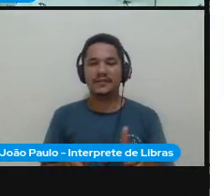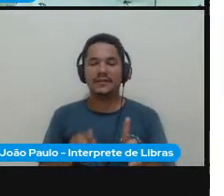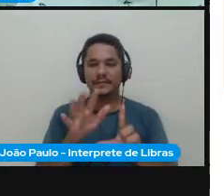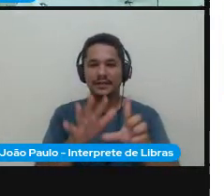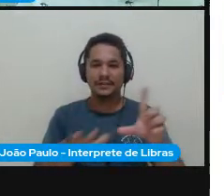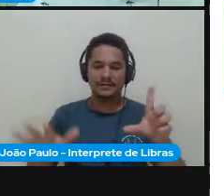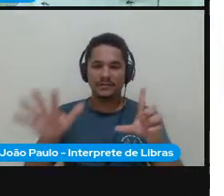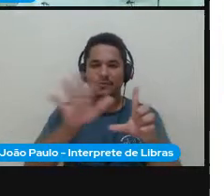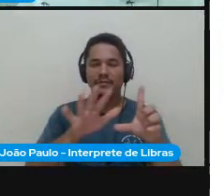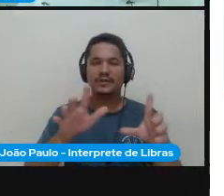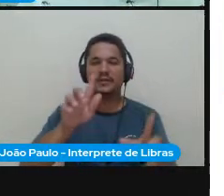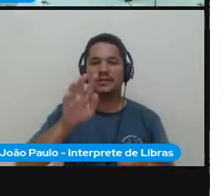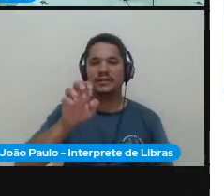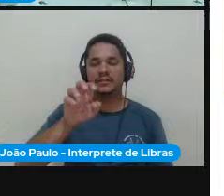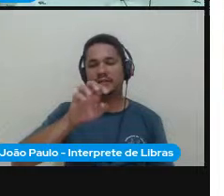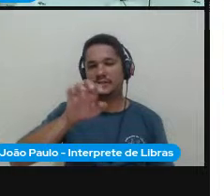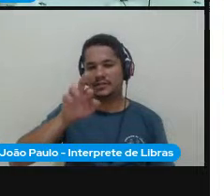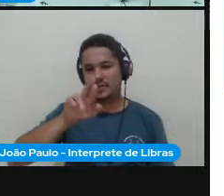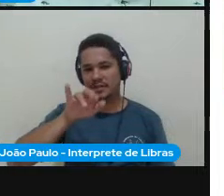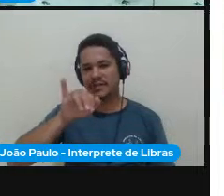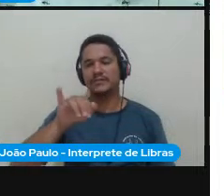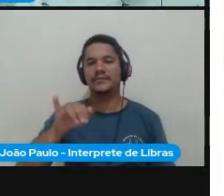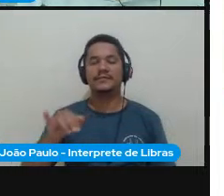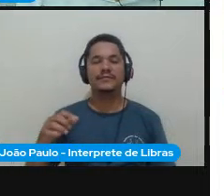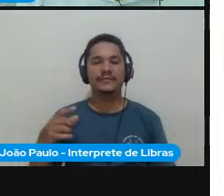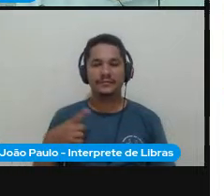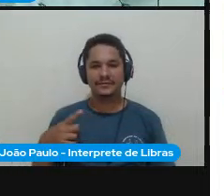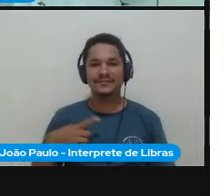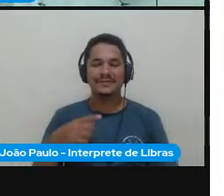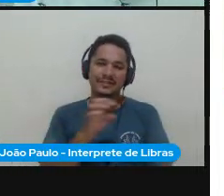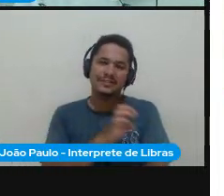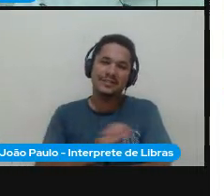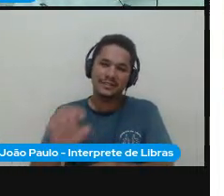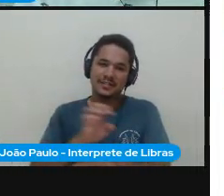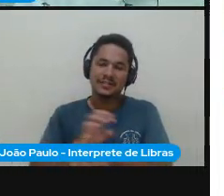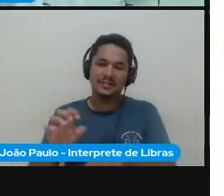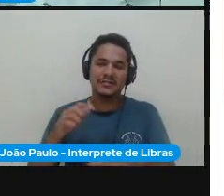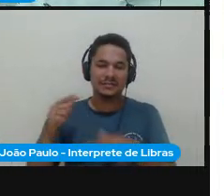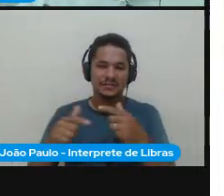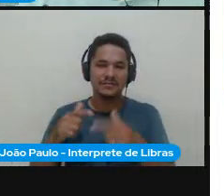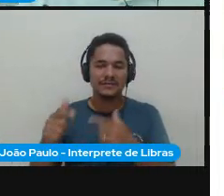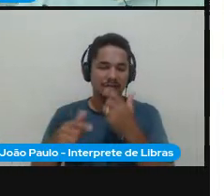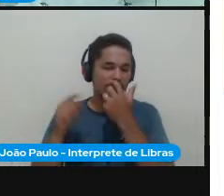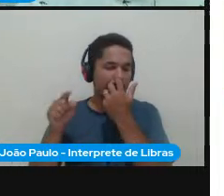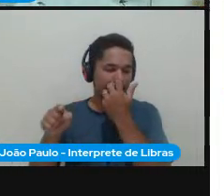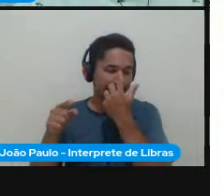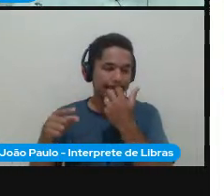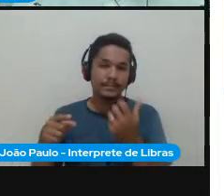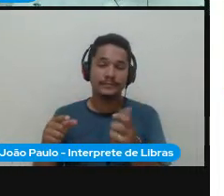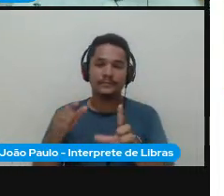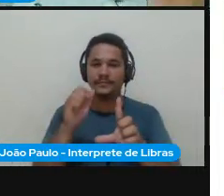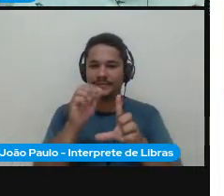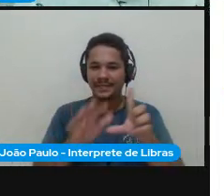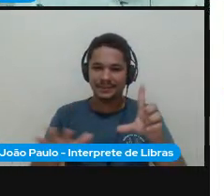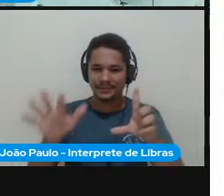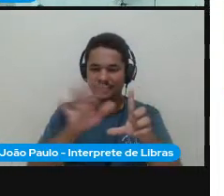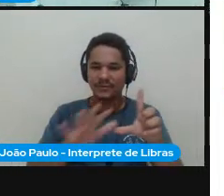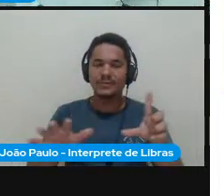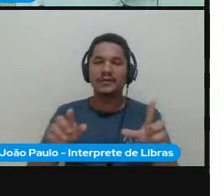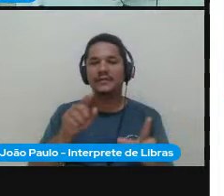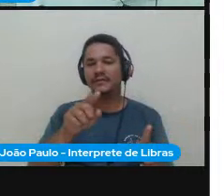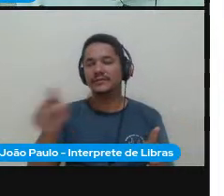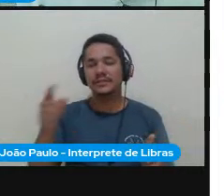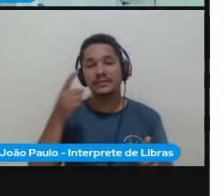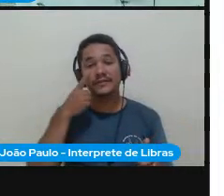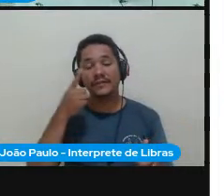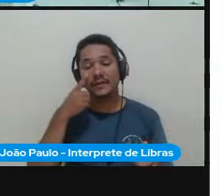Nós teremos os estagiários da EJA atuando nessa plataforma nos 3 dias, que é uma plataforma que vocês acessam e vão descobrir todos os cursos